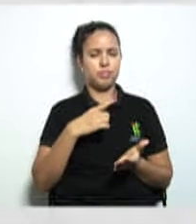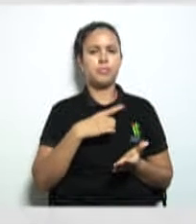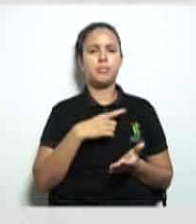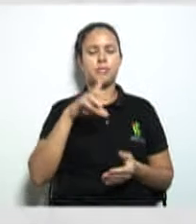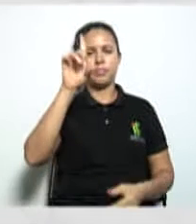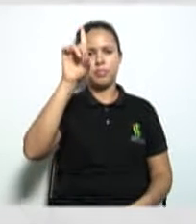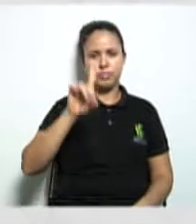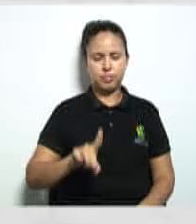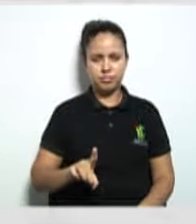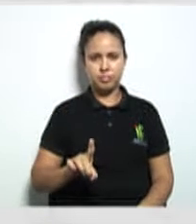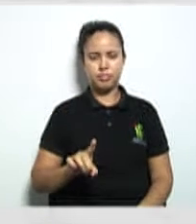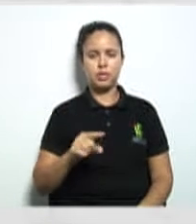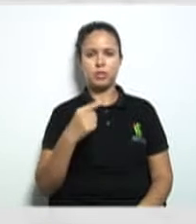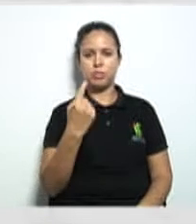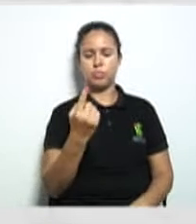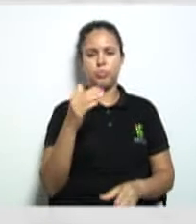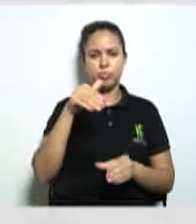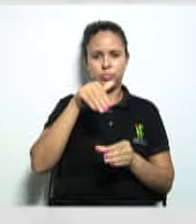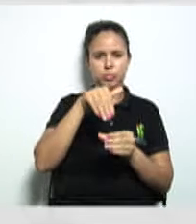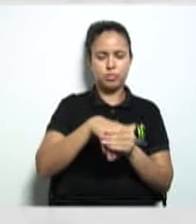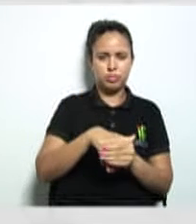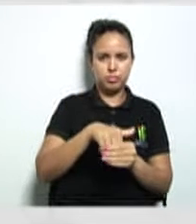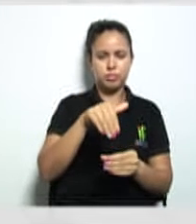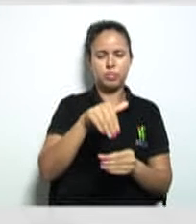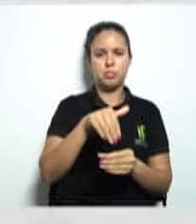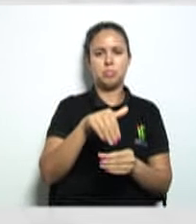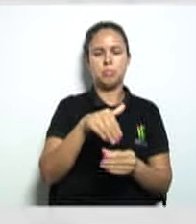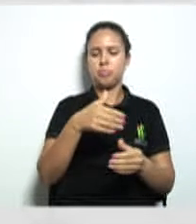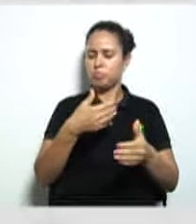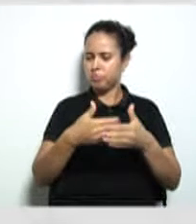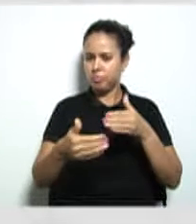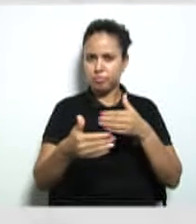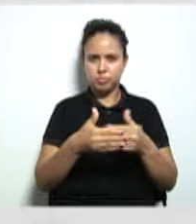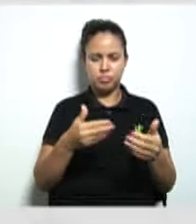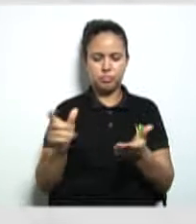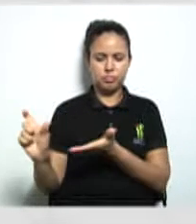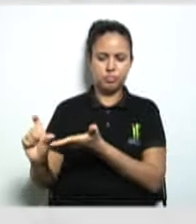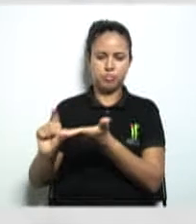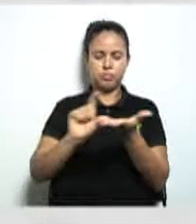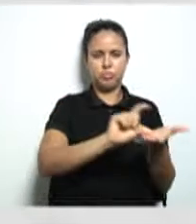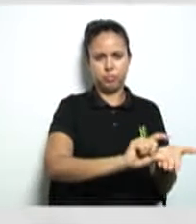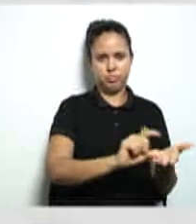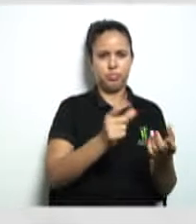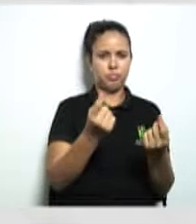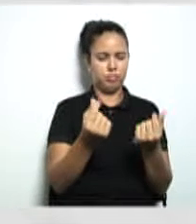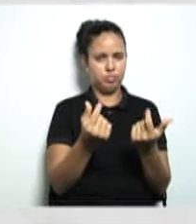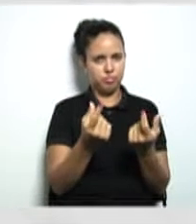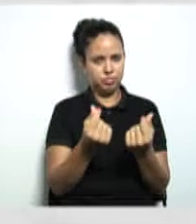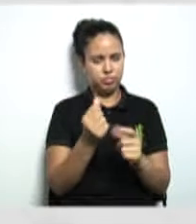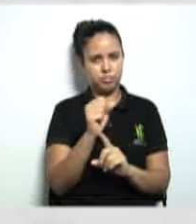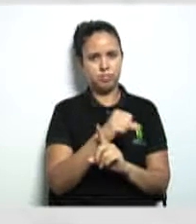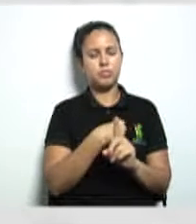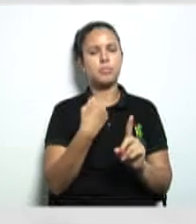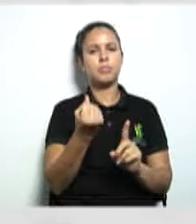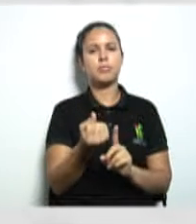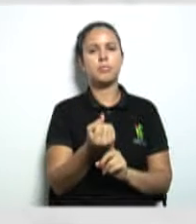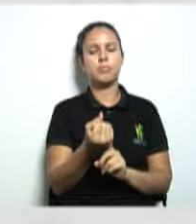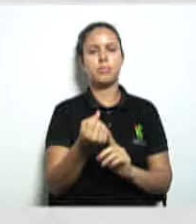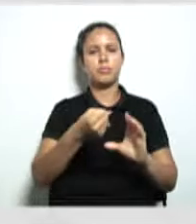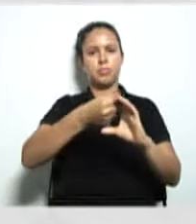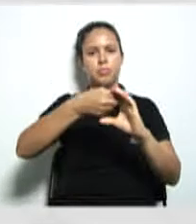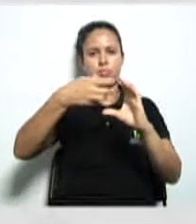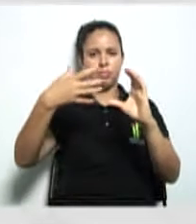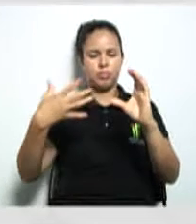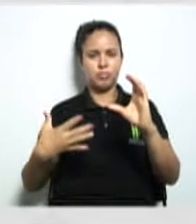independente, né, da participação no capital social. Essa característica, ela